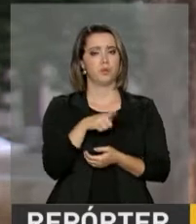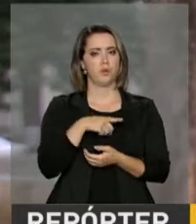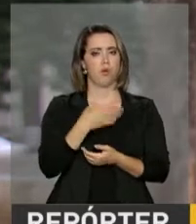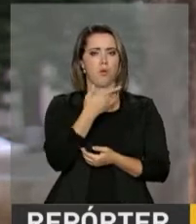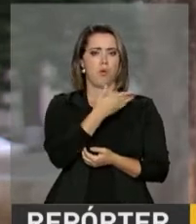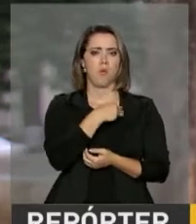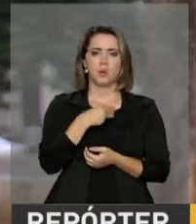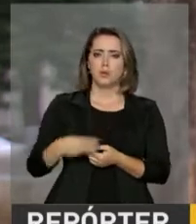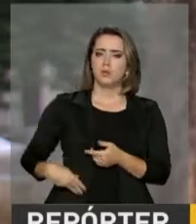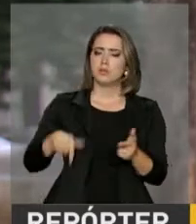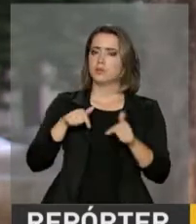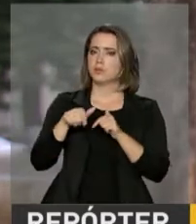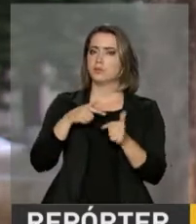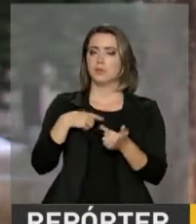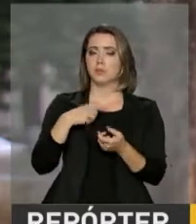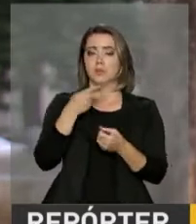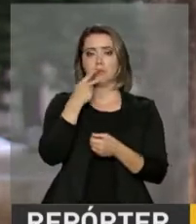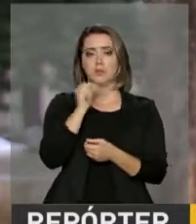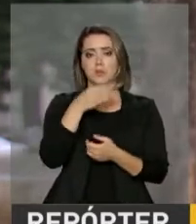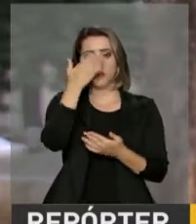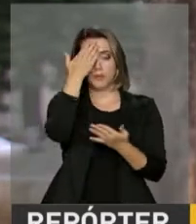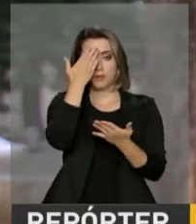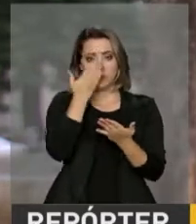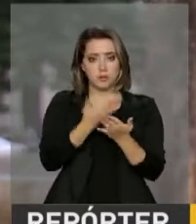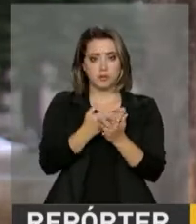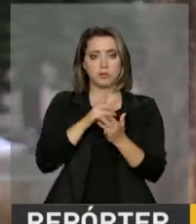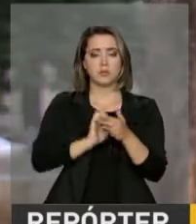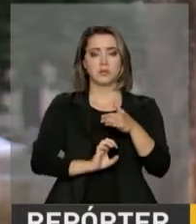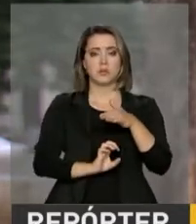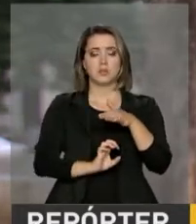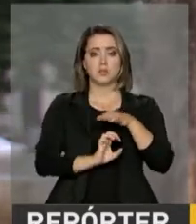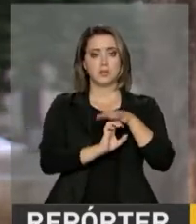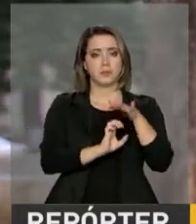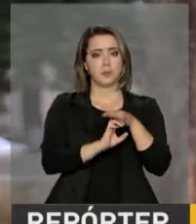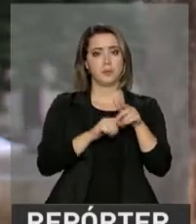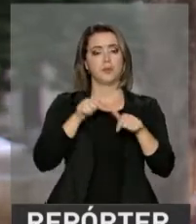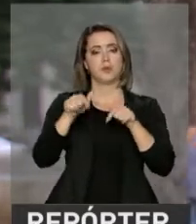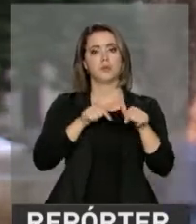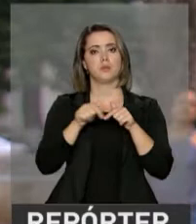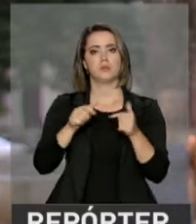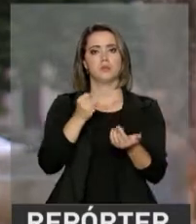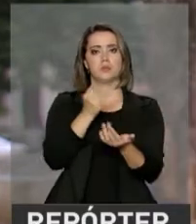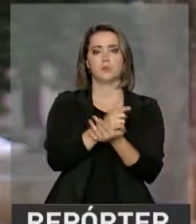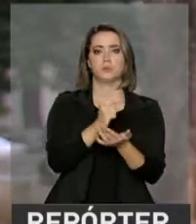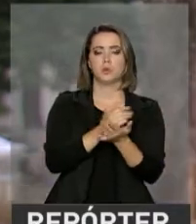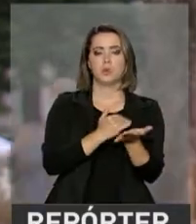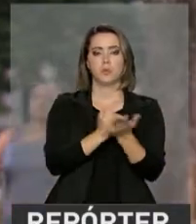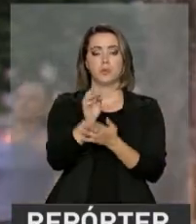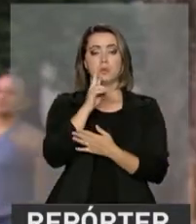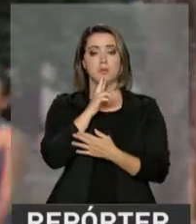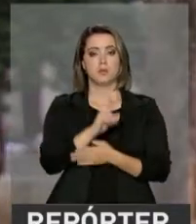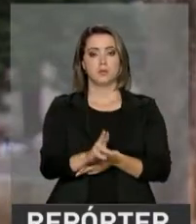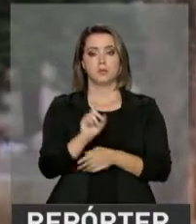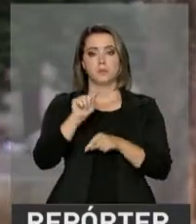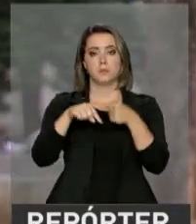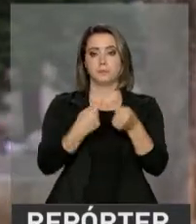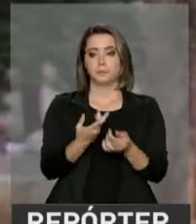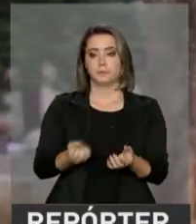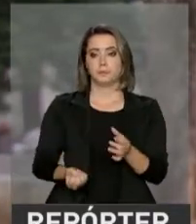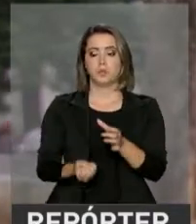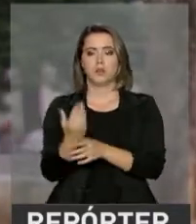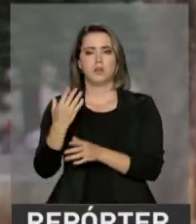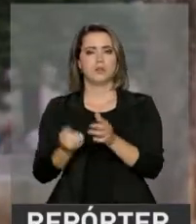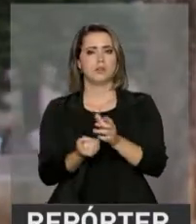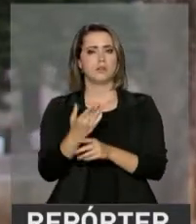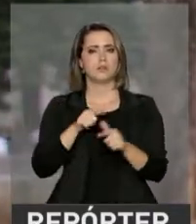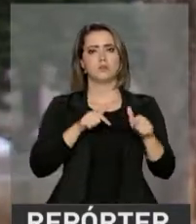confiança do investidor, do consumidor e as medidas tomadas pelo governo vão começar a dar resultado mais efetivo na geração de